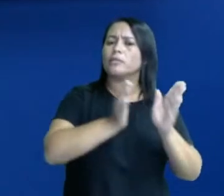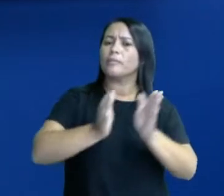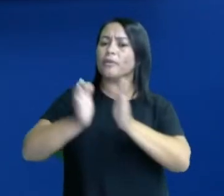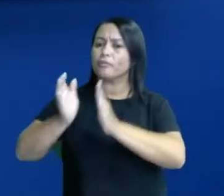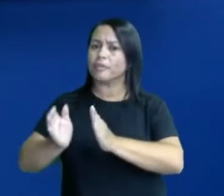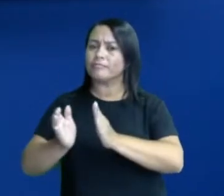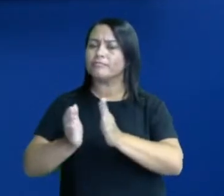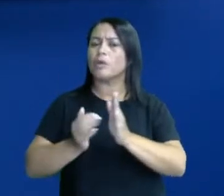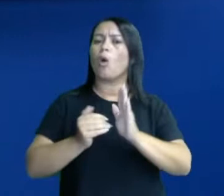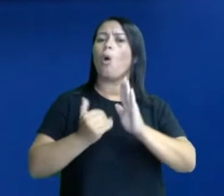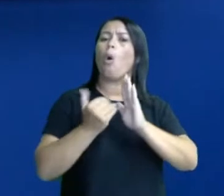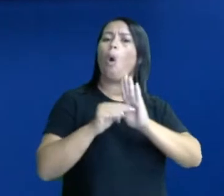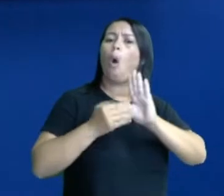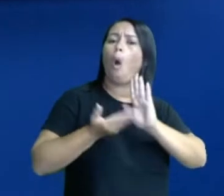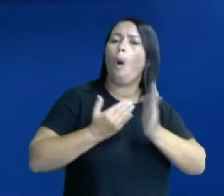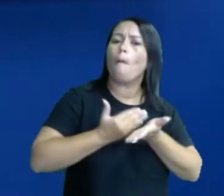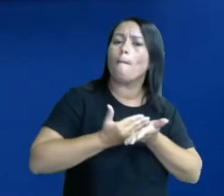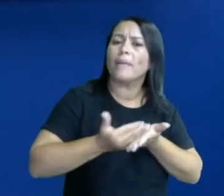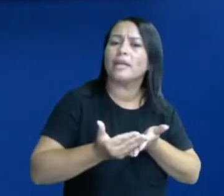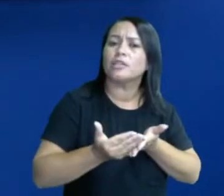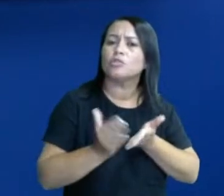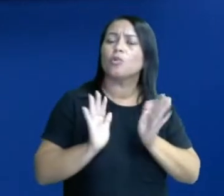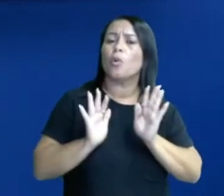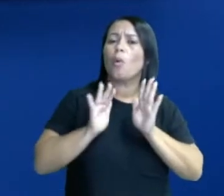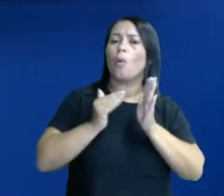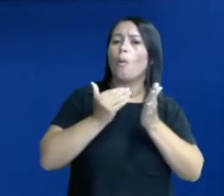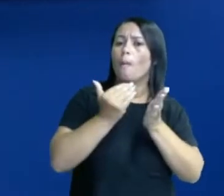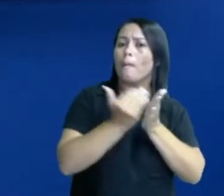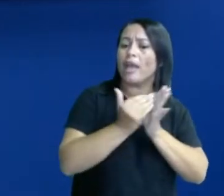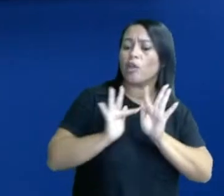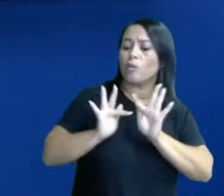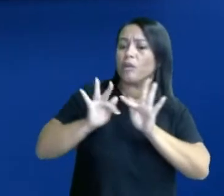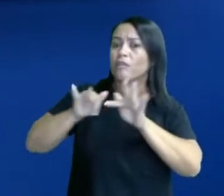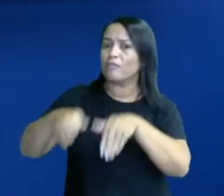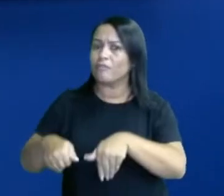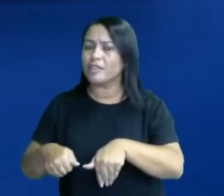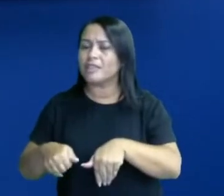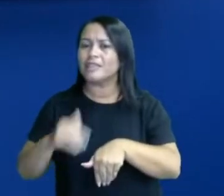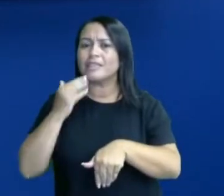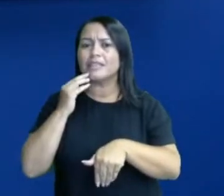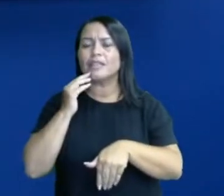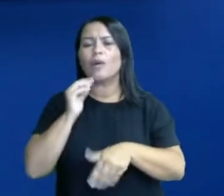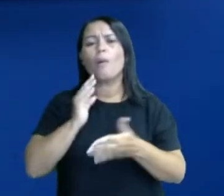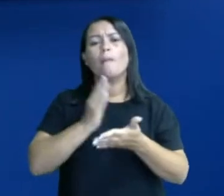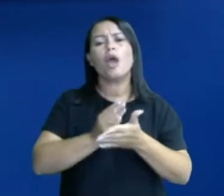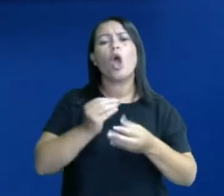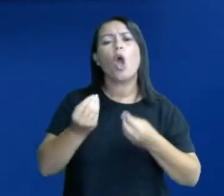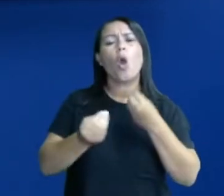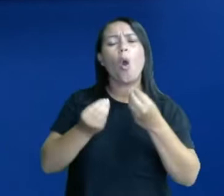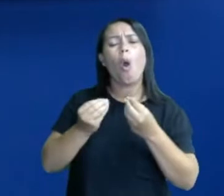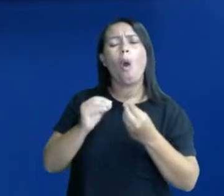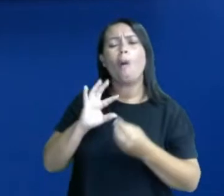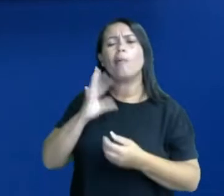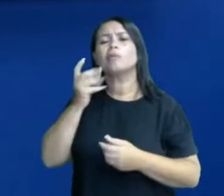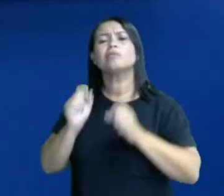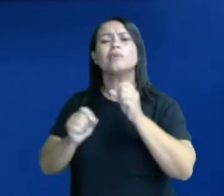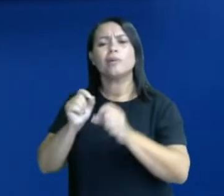dizer quando, onde, quem. No meio, o que aconteceu e como